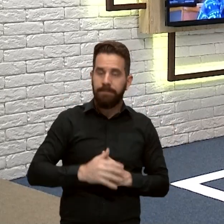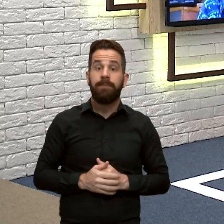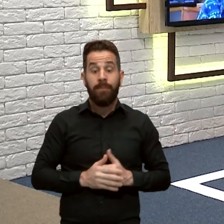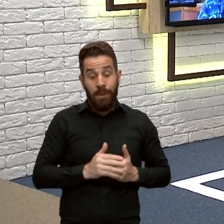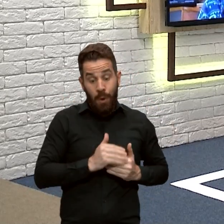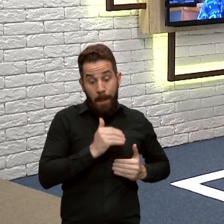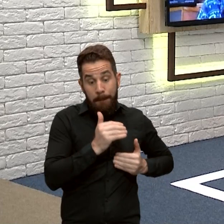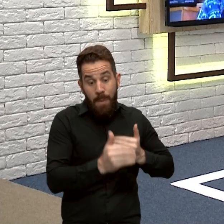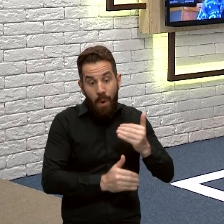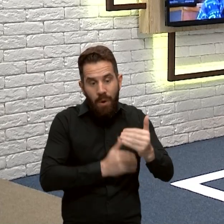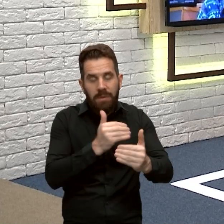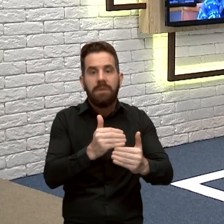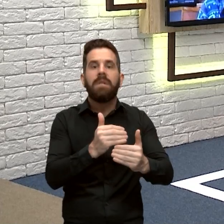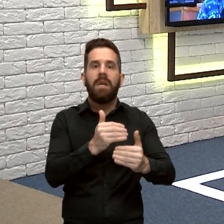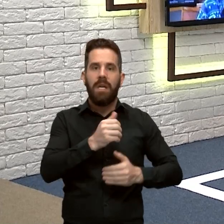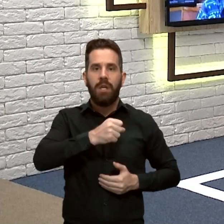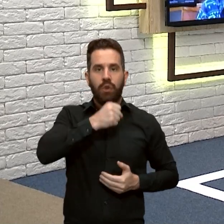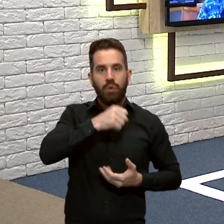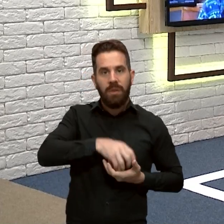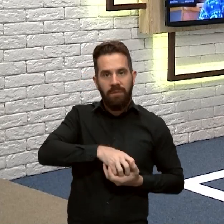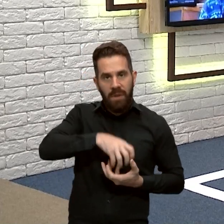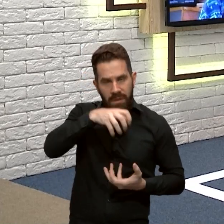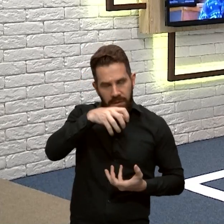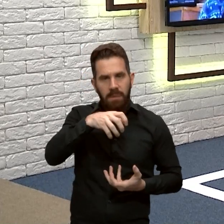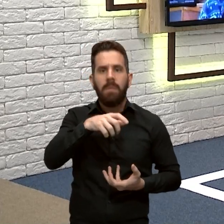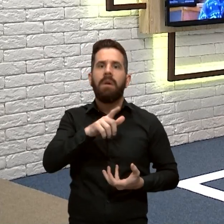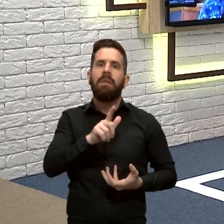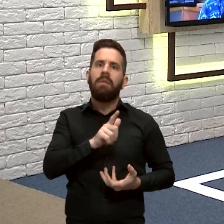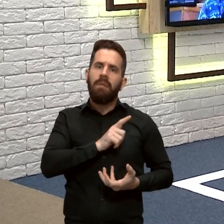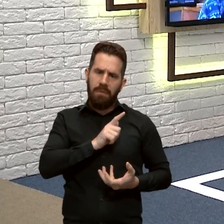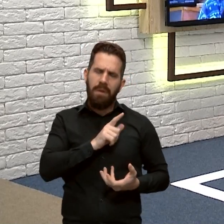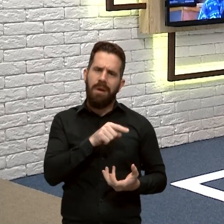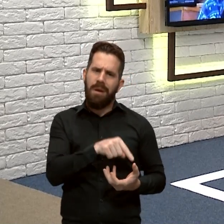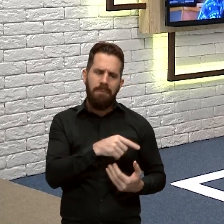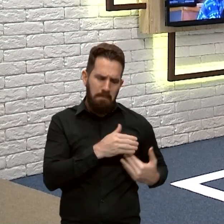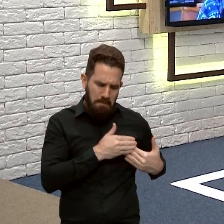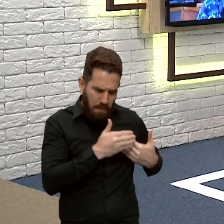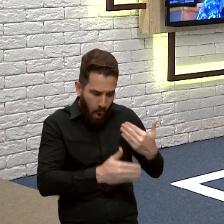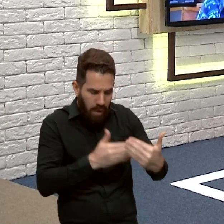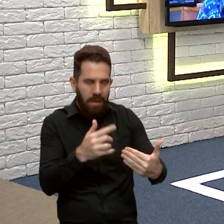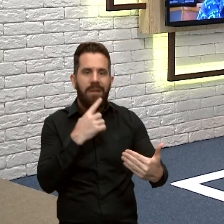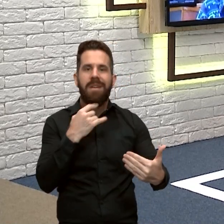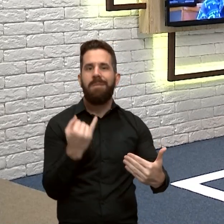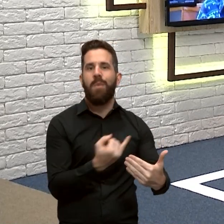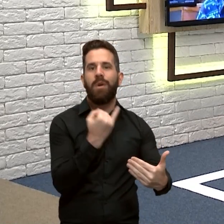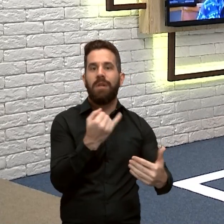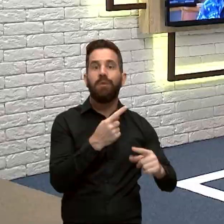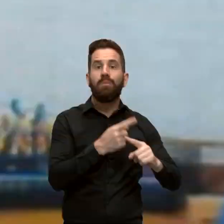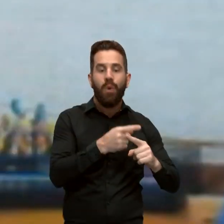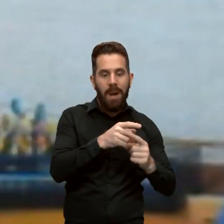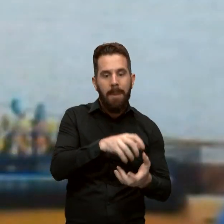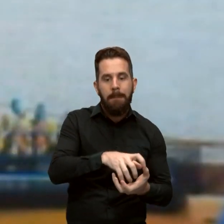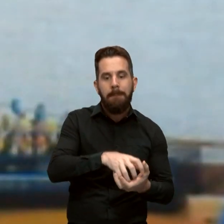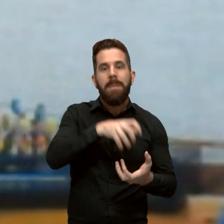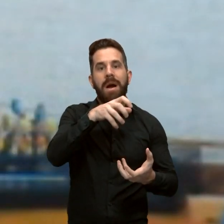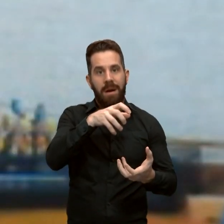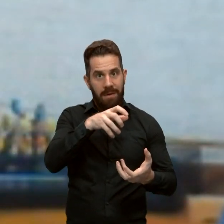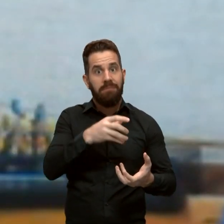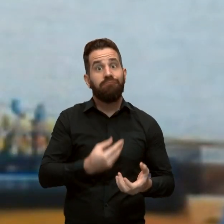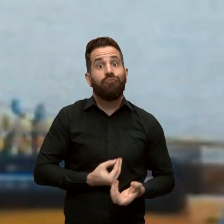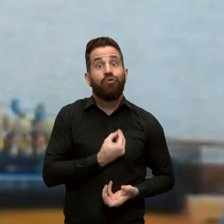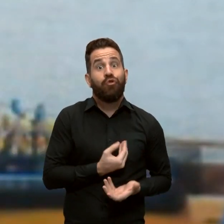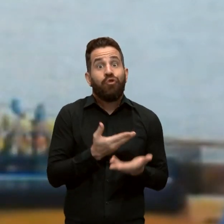ele é importante por quê? Porque ele é um momento que a velhice chega, não é? E ainda bem que chega, não